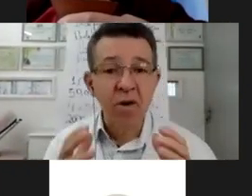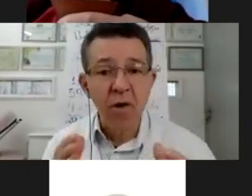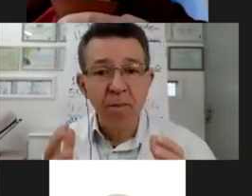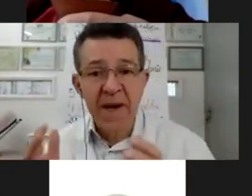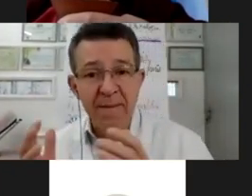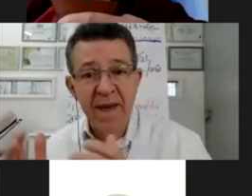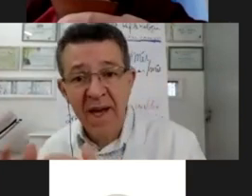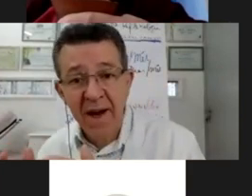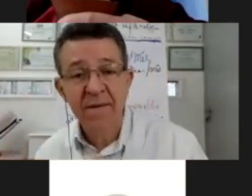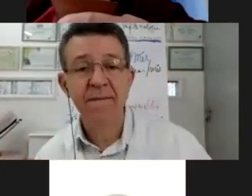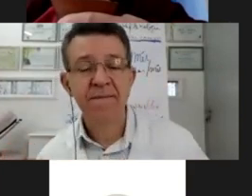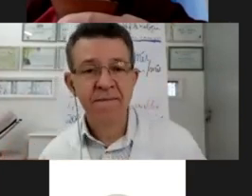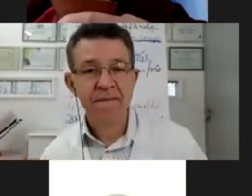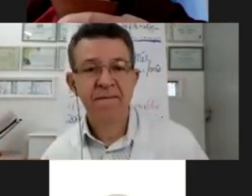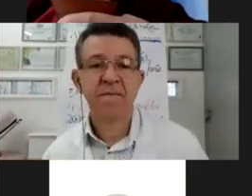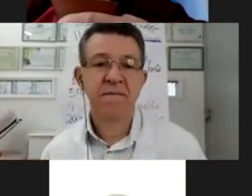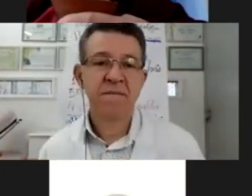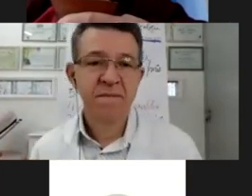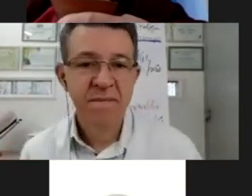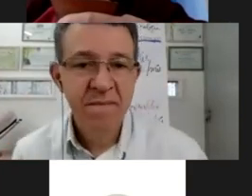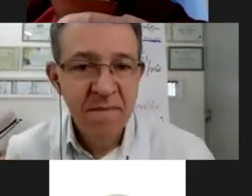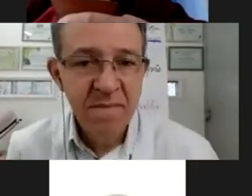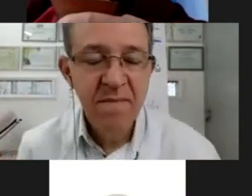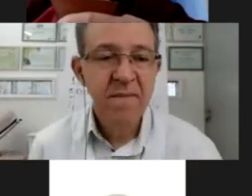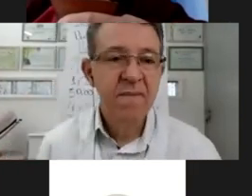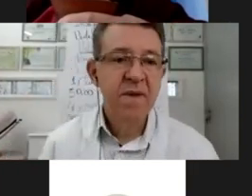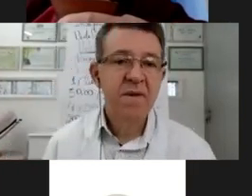terapia complementar.